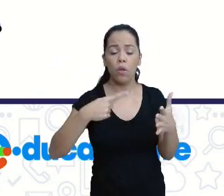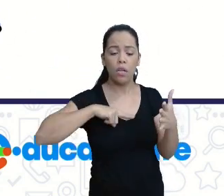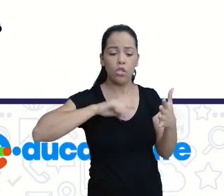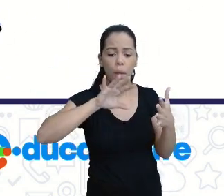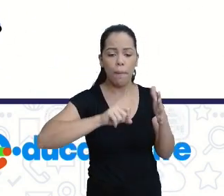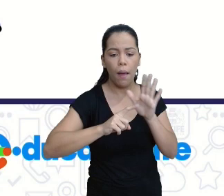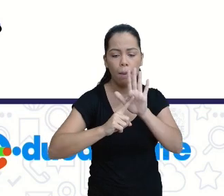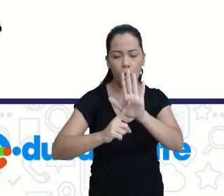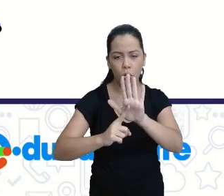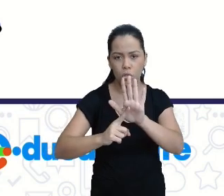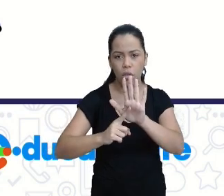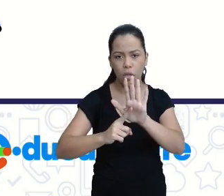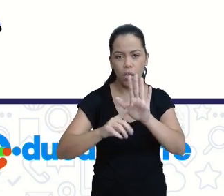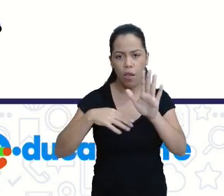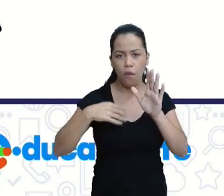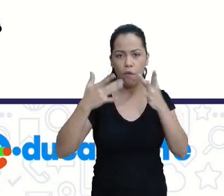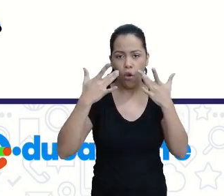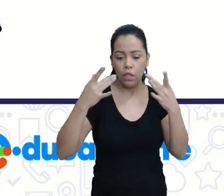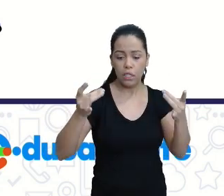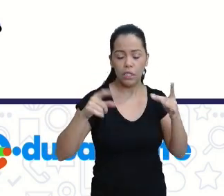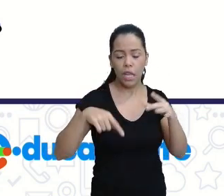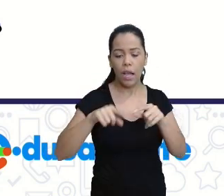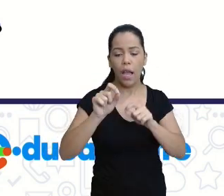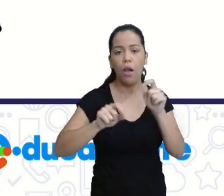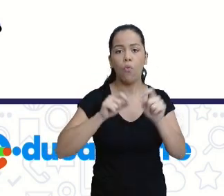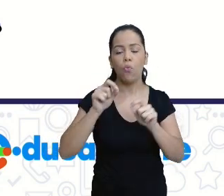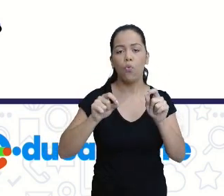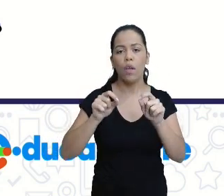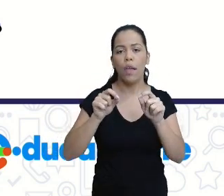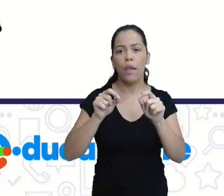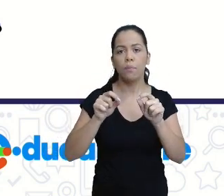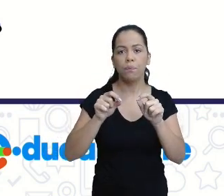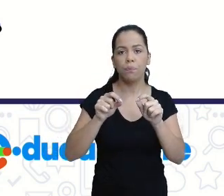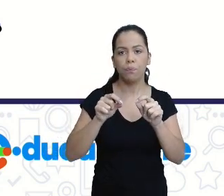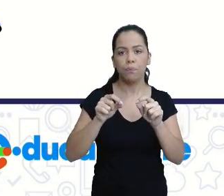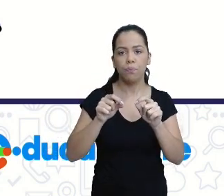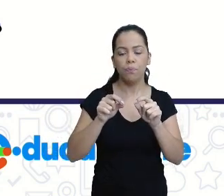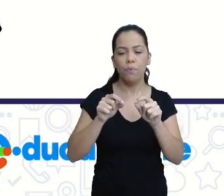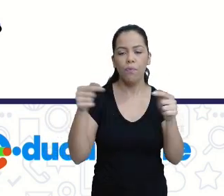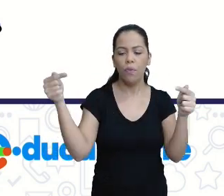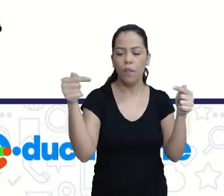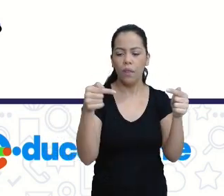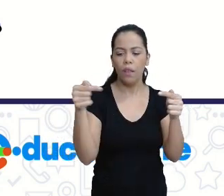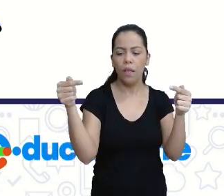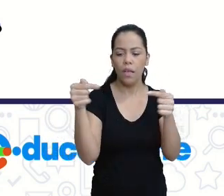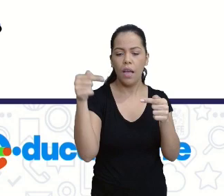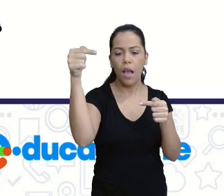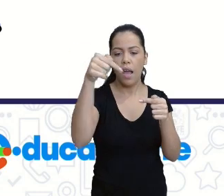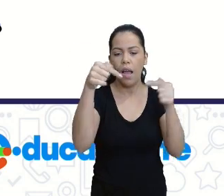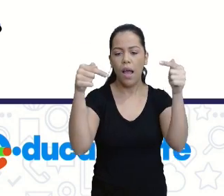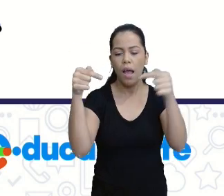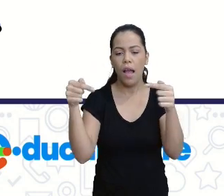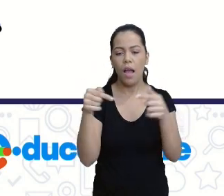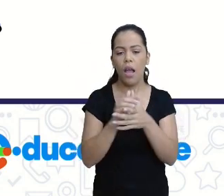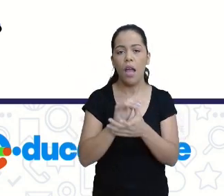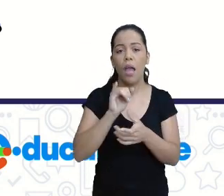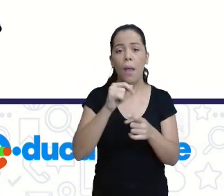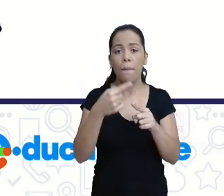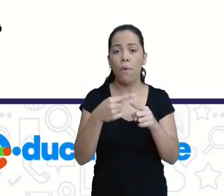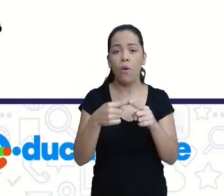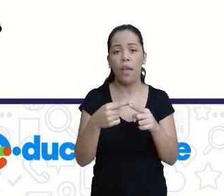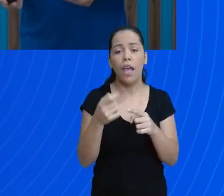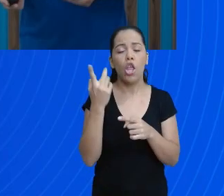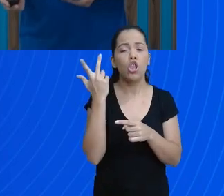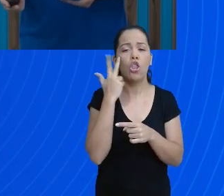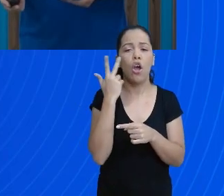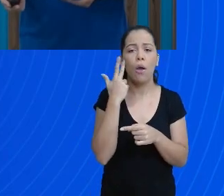eu estou destacando aqueles 2 lados ali, que se você tiver na sua mente aquela forma em que o triângulo está, que geralmente